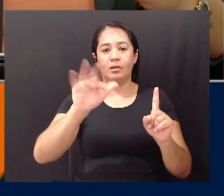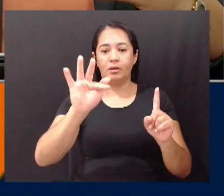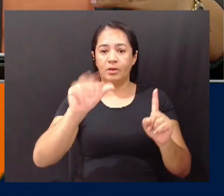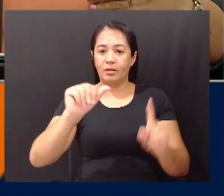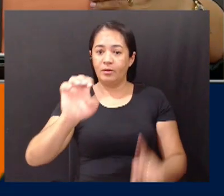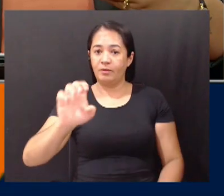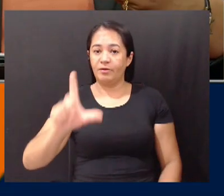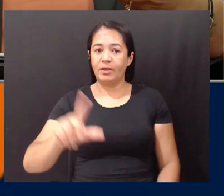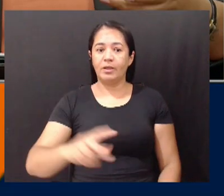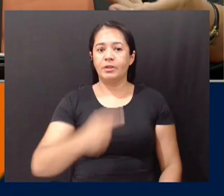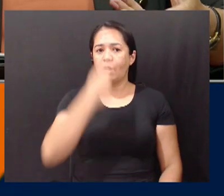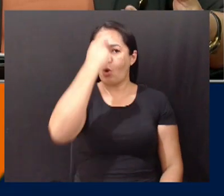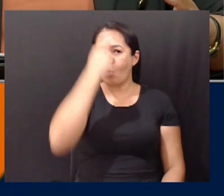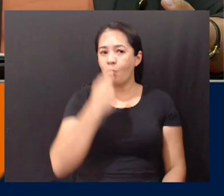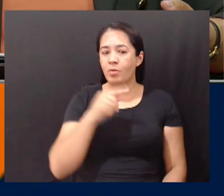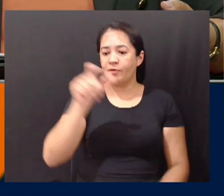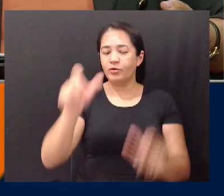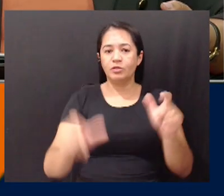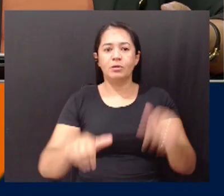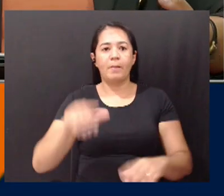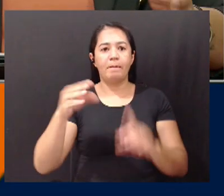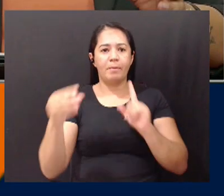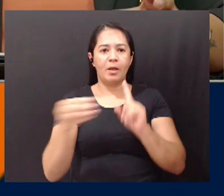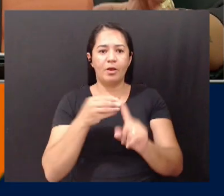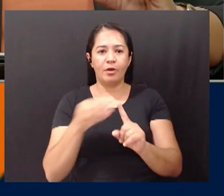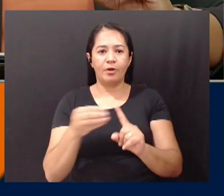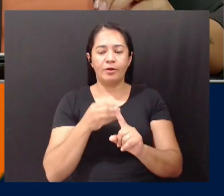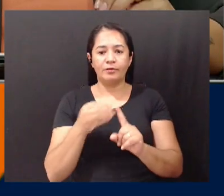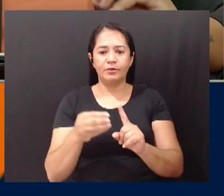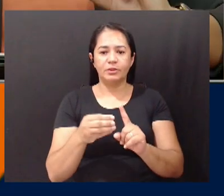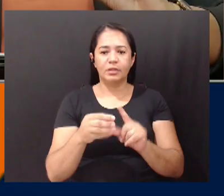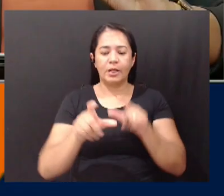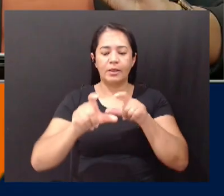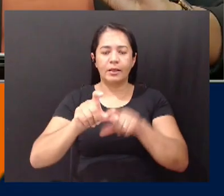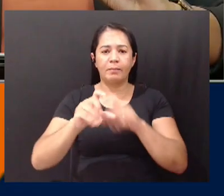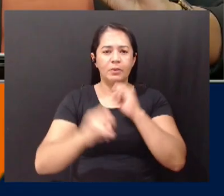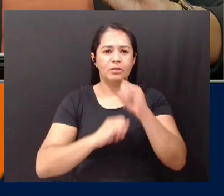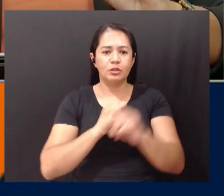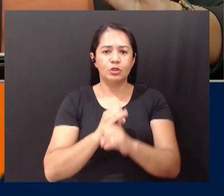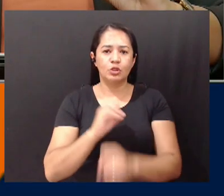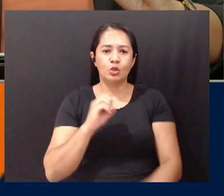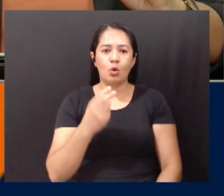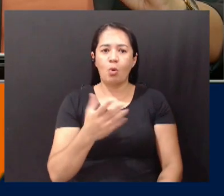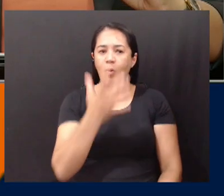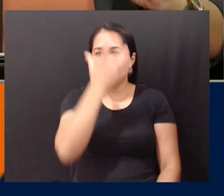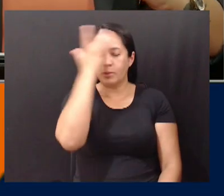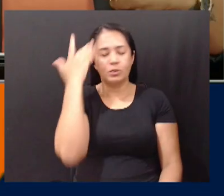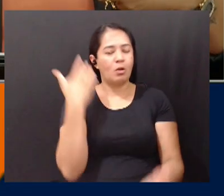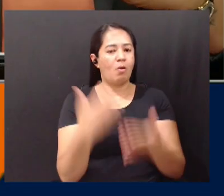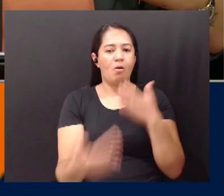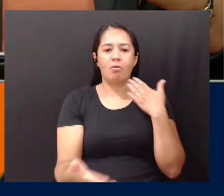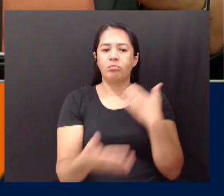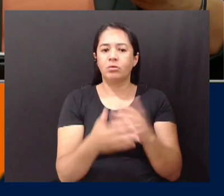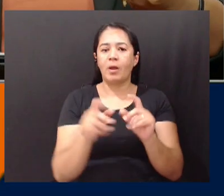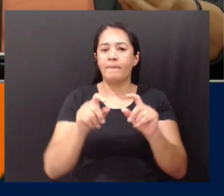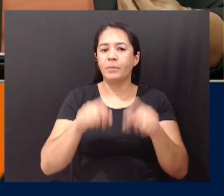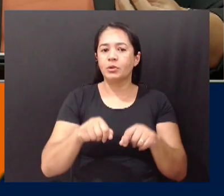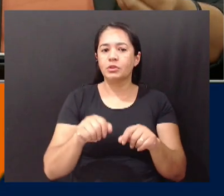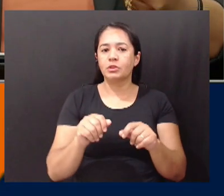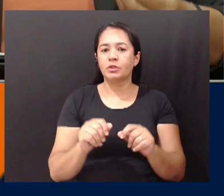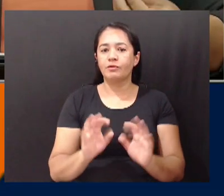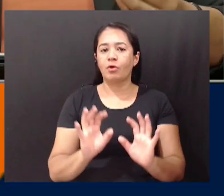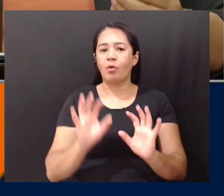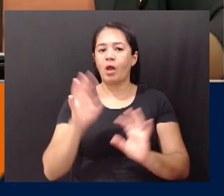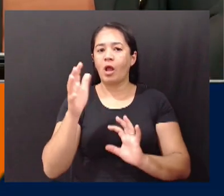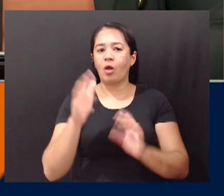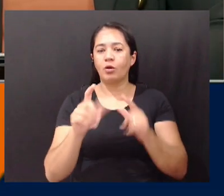pessoas mais vulneráveis à dependência digital ou qualquer um pode desenvolver esse problema com o uso